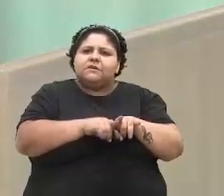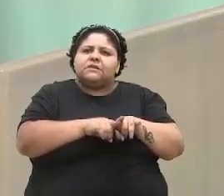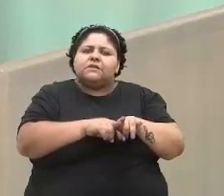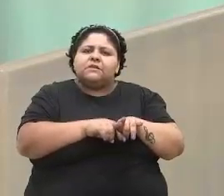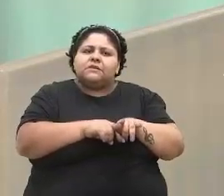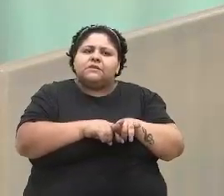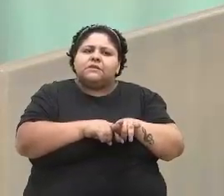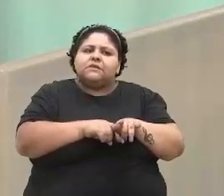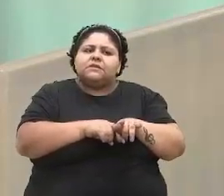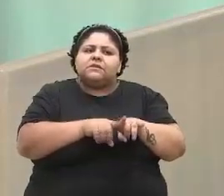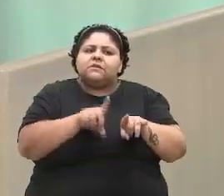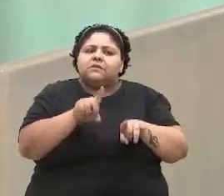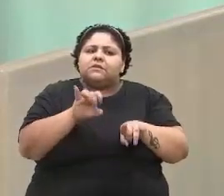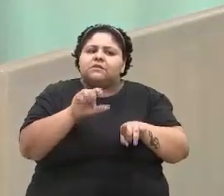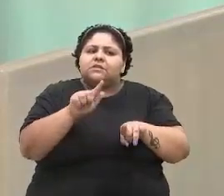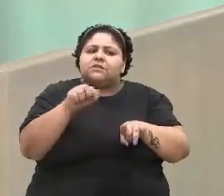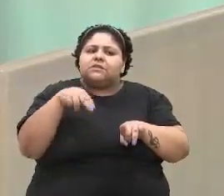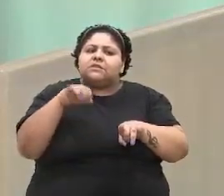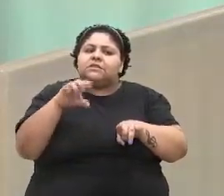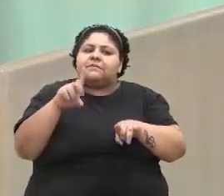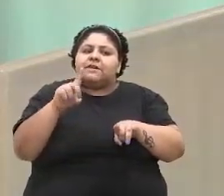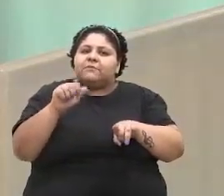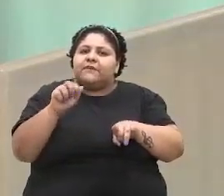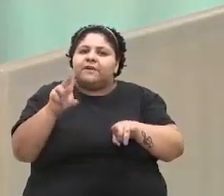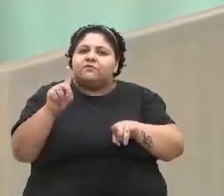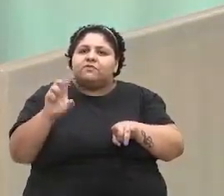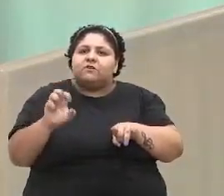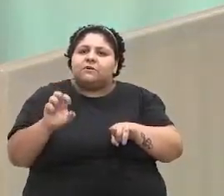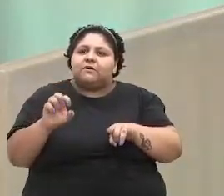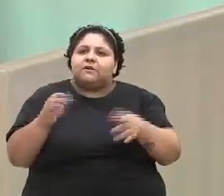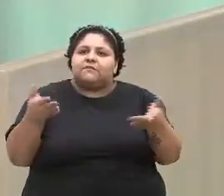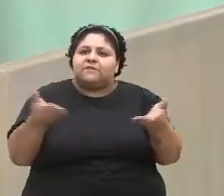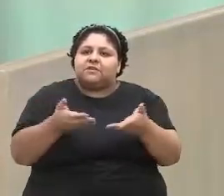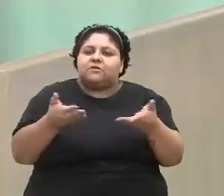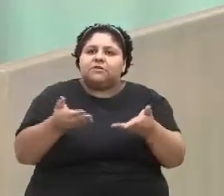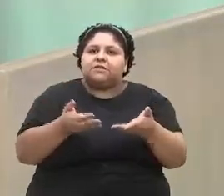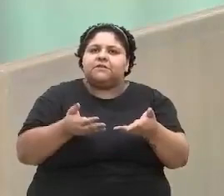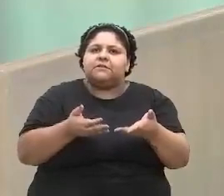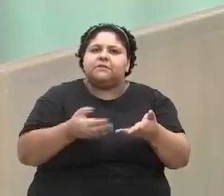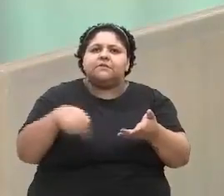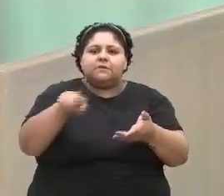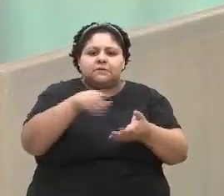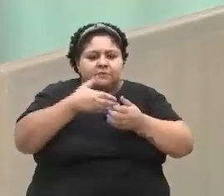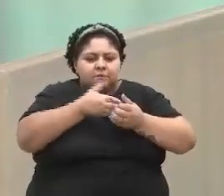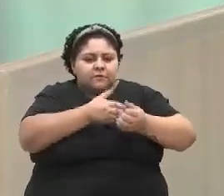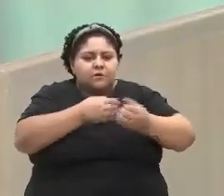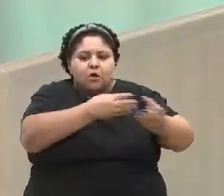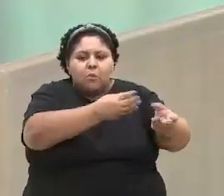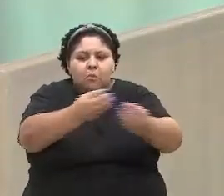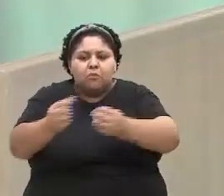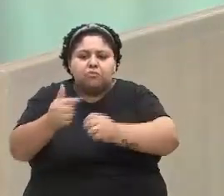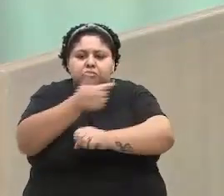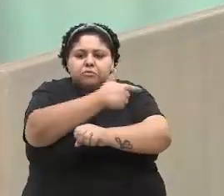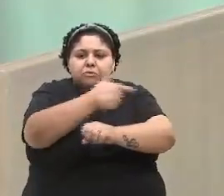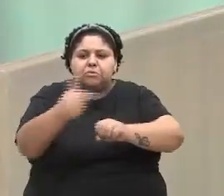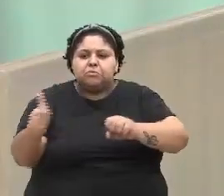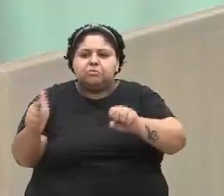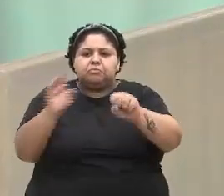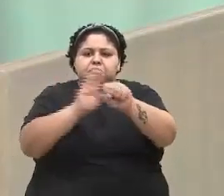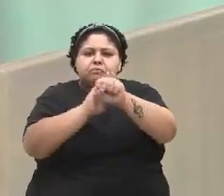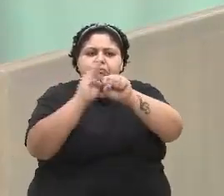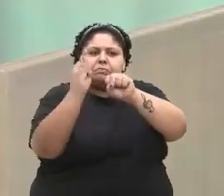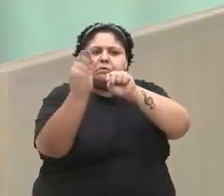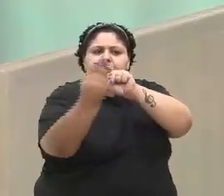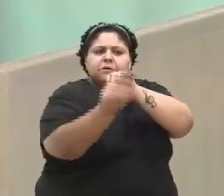E eu tenho acompanhado muitos, mas muitos títulos lá no Vila Lola, no Conquista, no Vitória, muitas